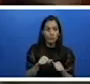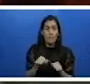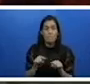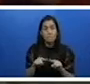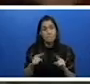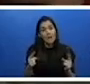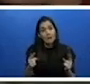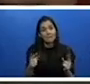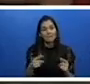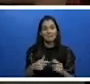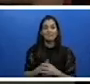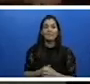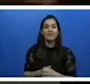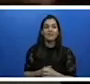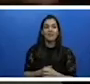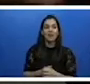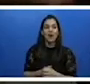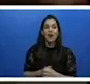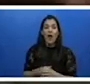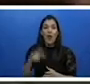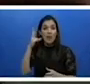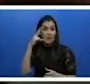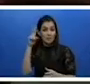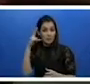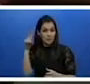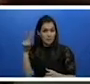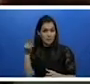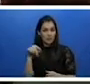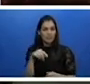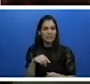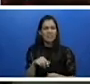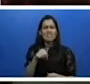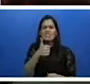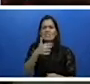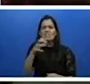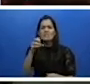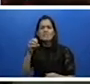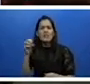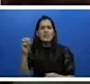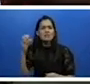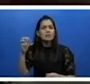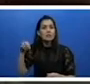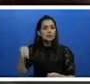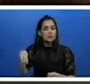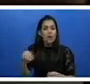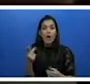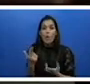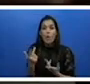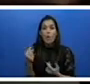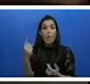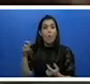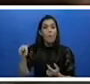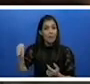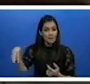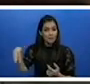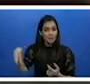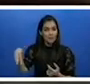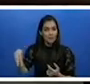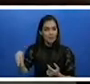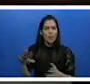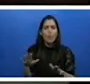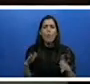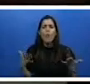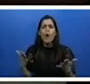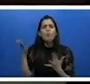vamos lá para o probleminha. Relembrando que 100 centímetros é igual a 1 metro. Qual a escala usada nessa